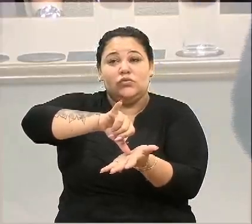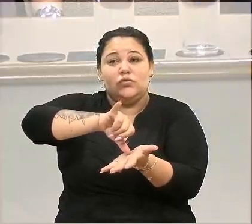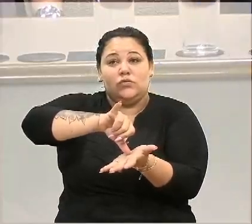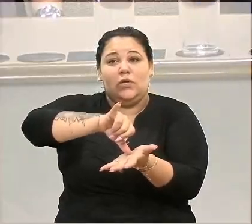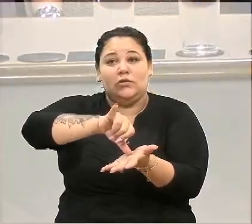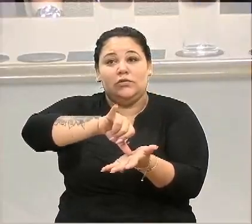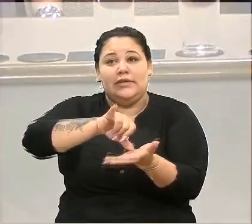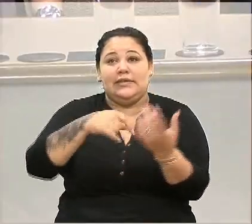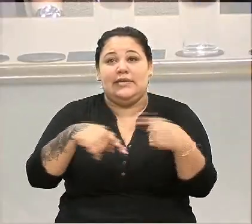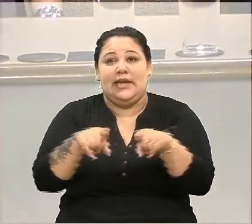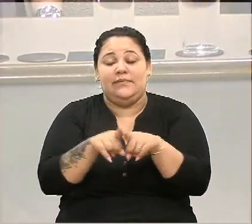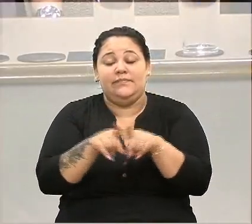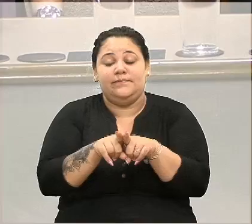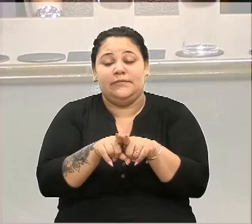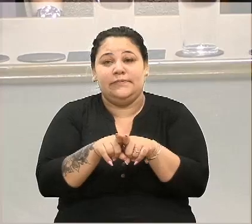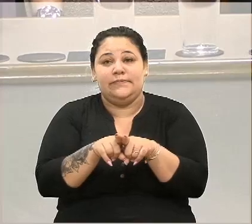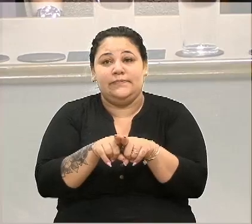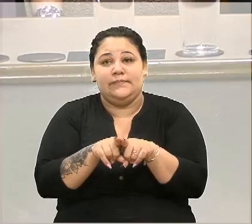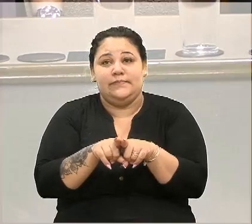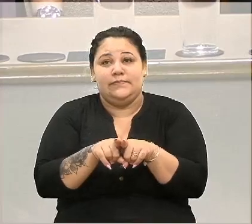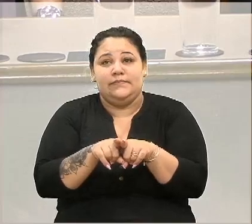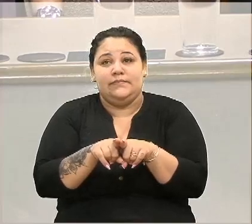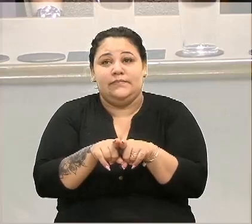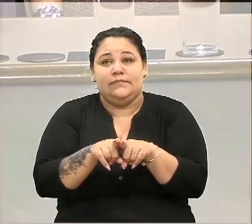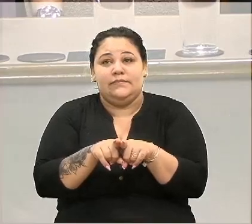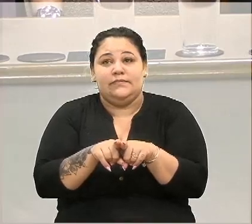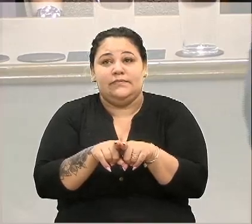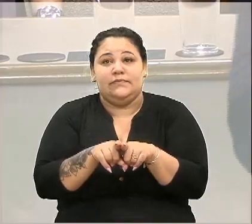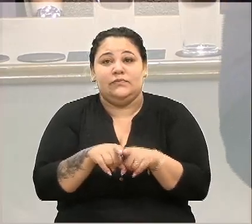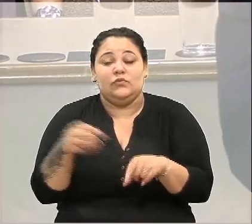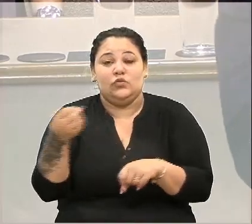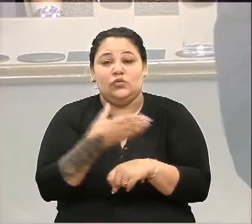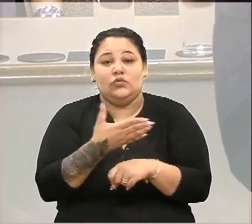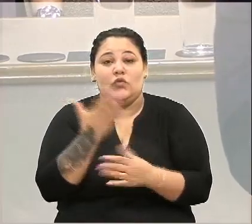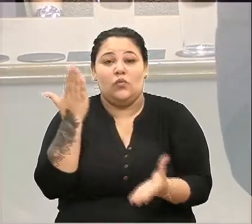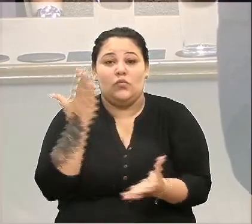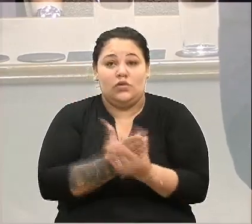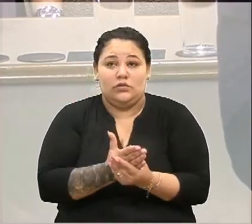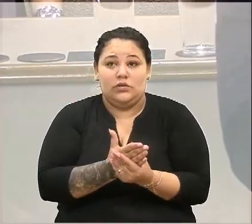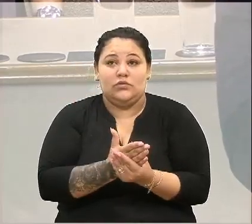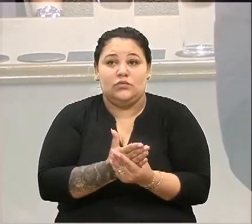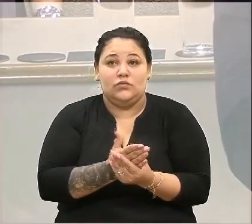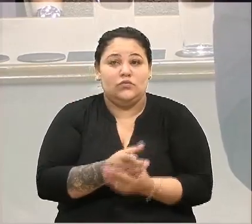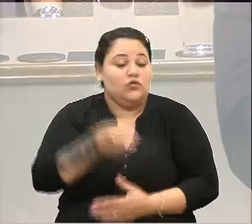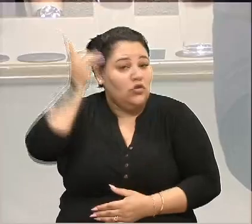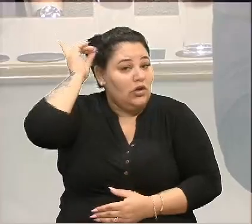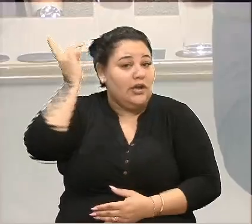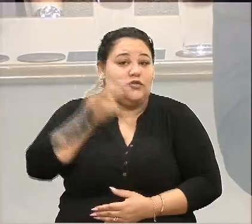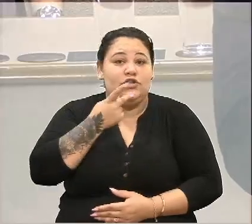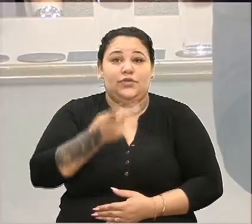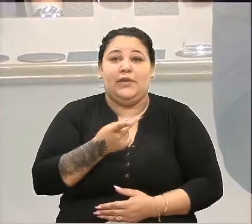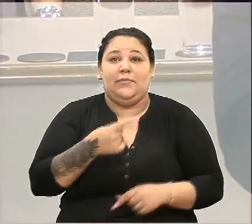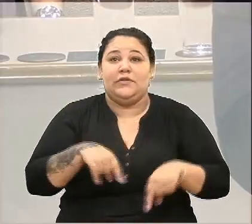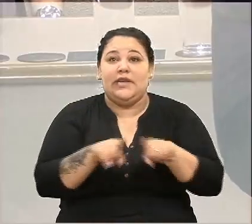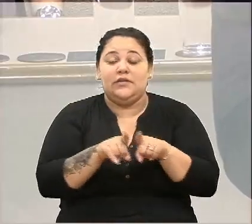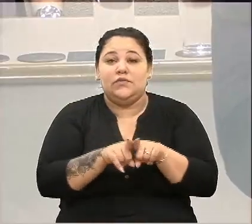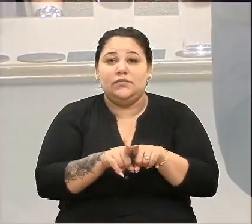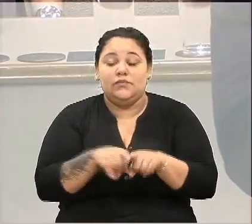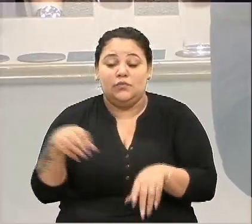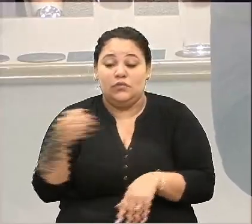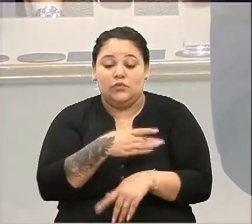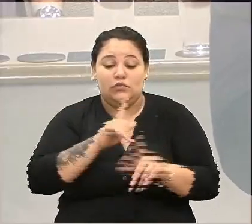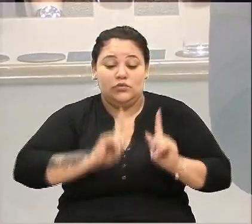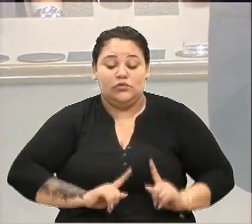posso dizer é que está sendo homologado, sim, um novo processo para uma nova gestão da